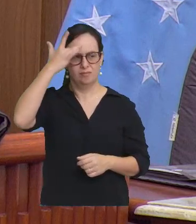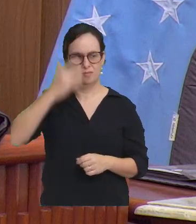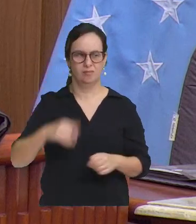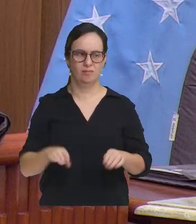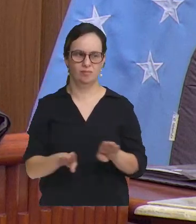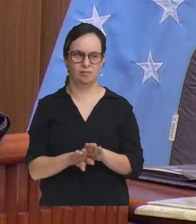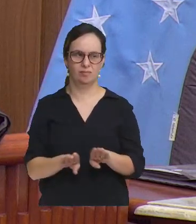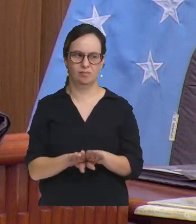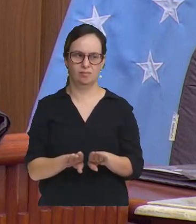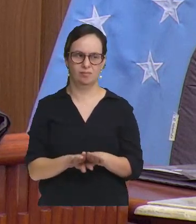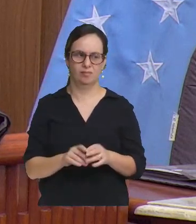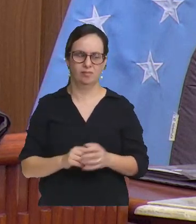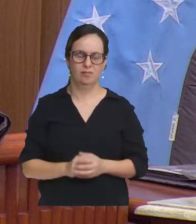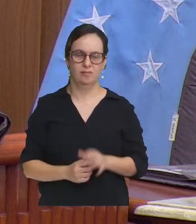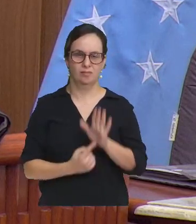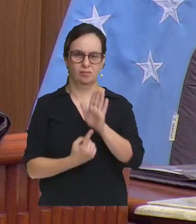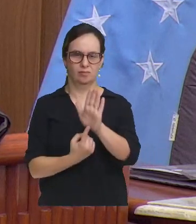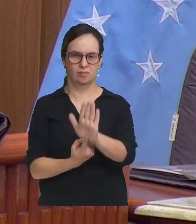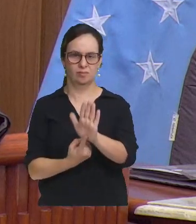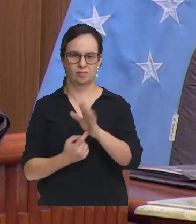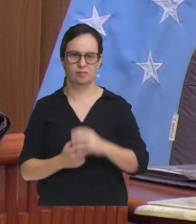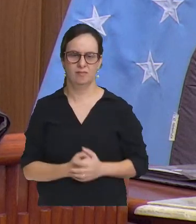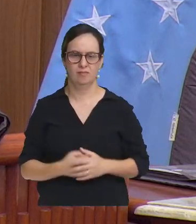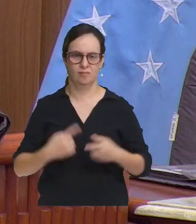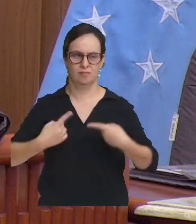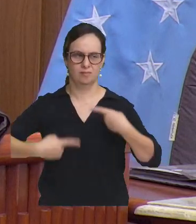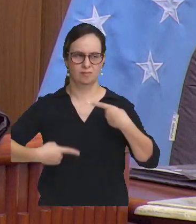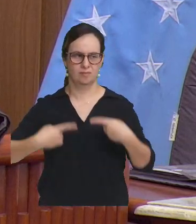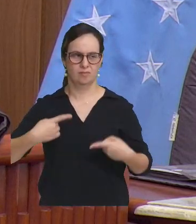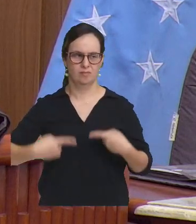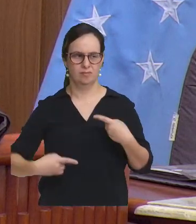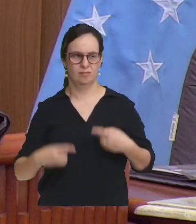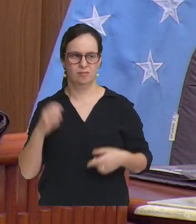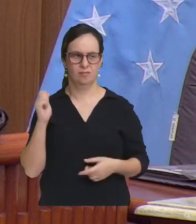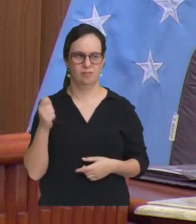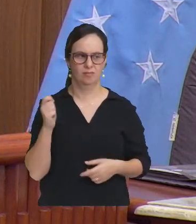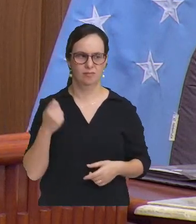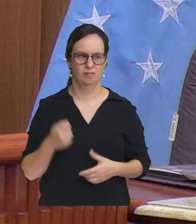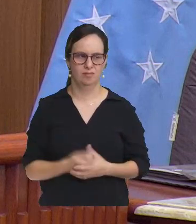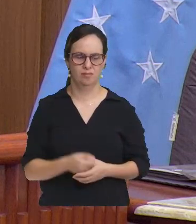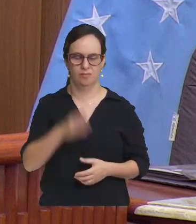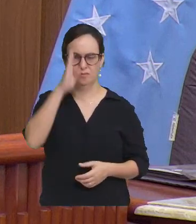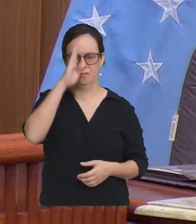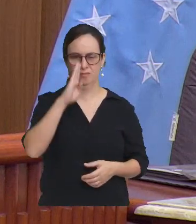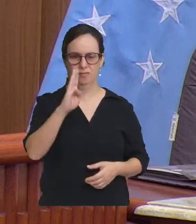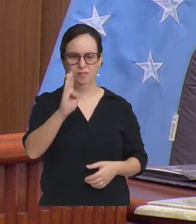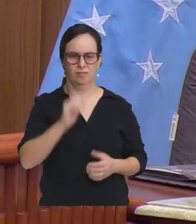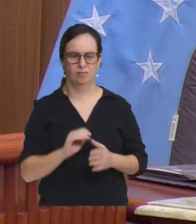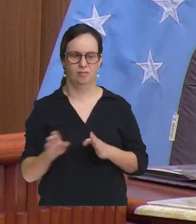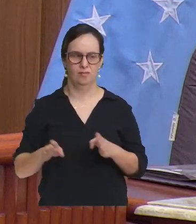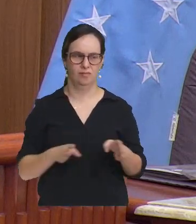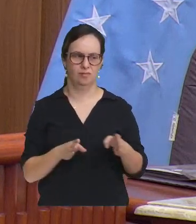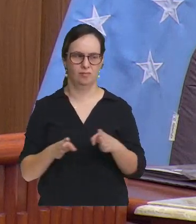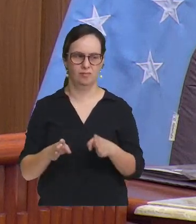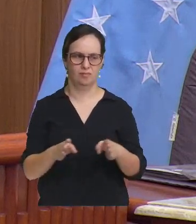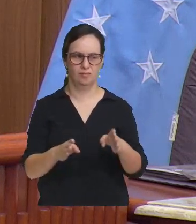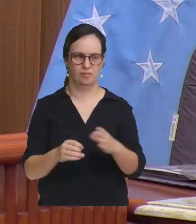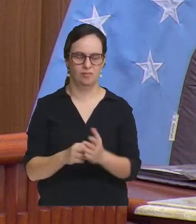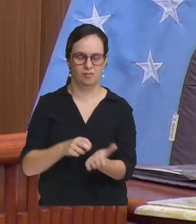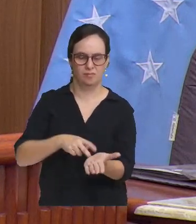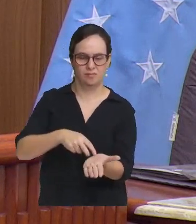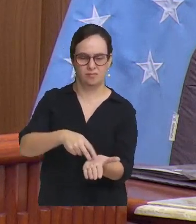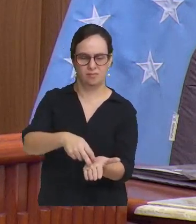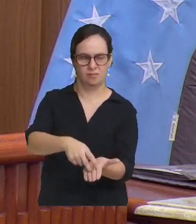e é isso que vem mostrando que a política em Assis segue. É esse o caminho. Então, vamos lá. Obrigado,